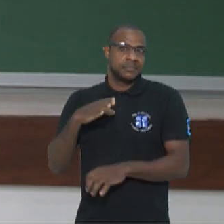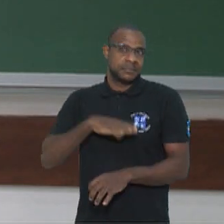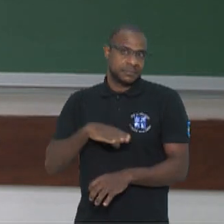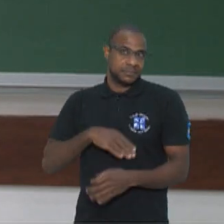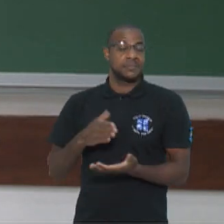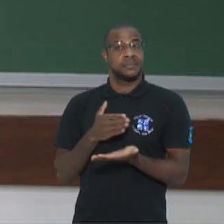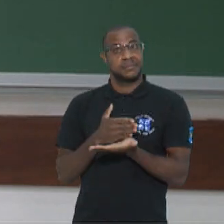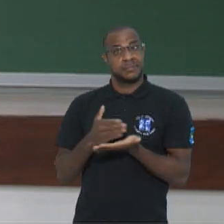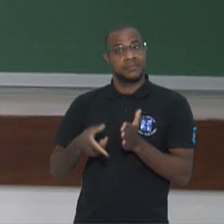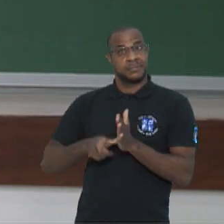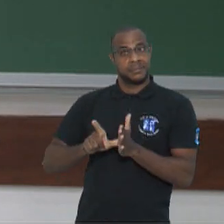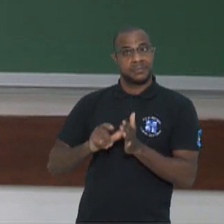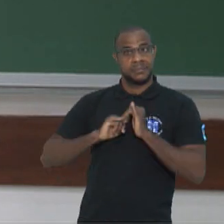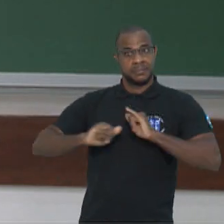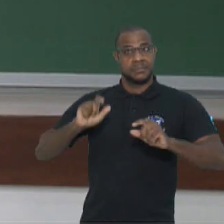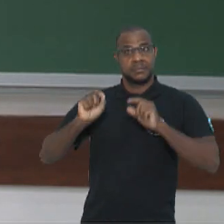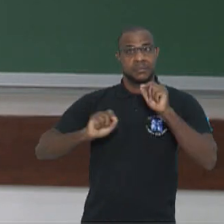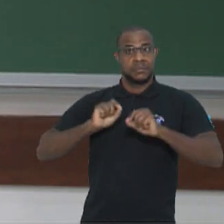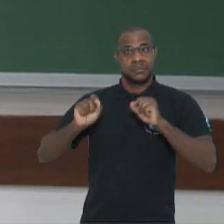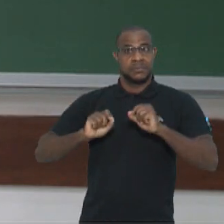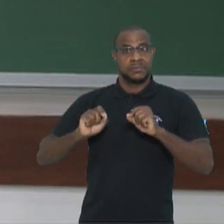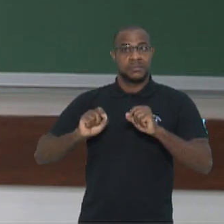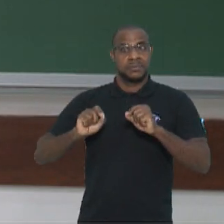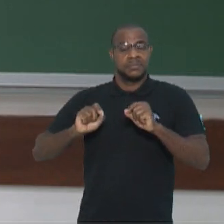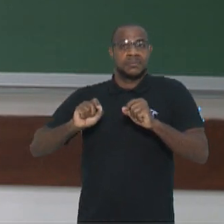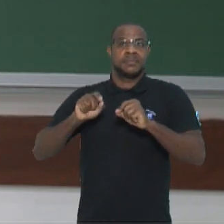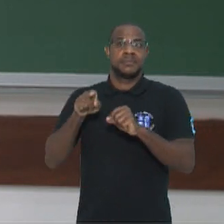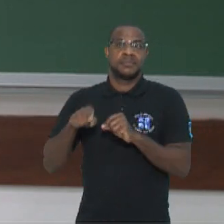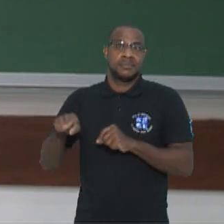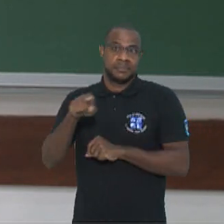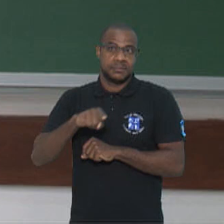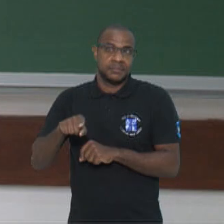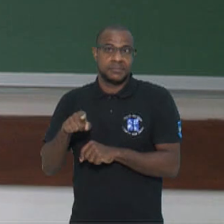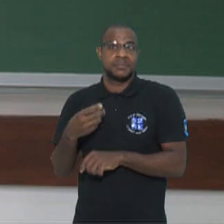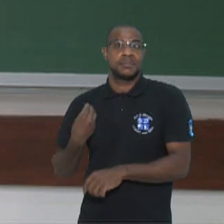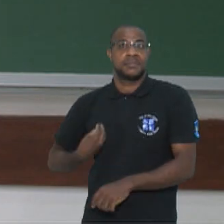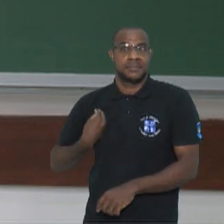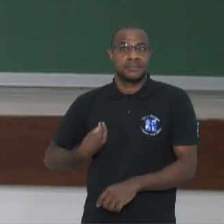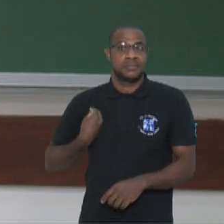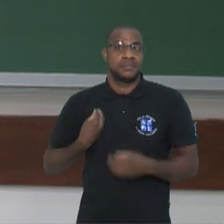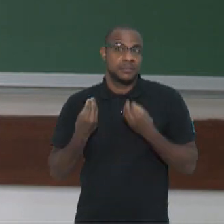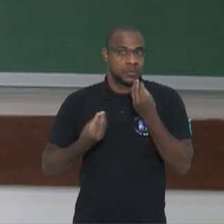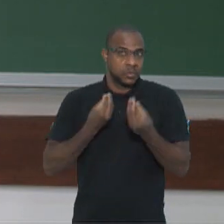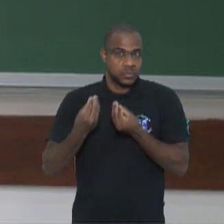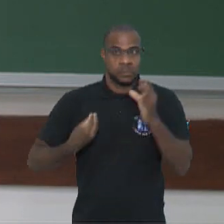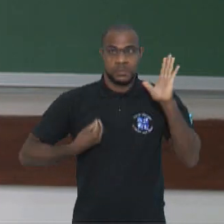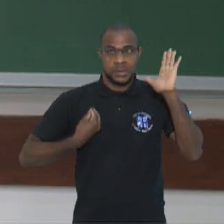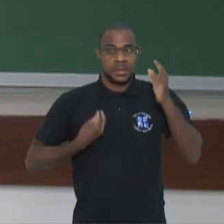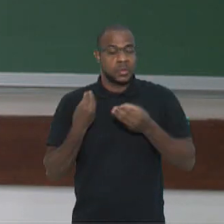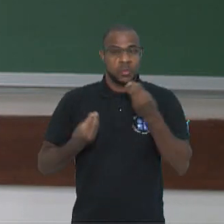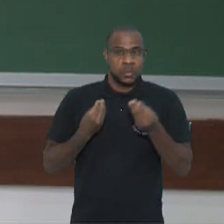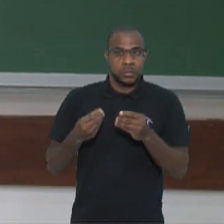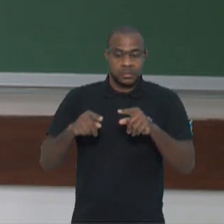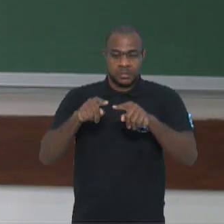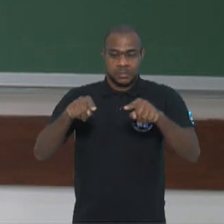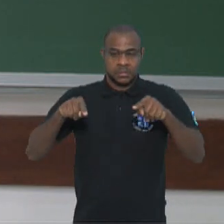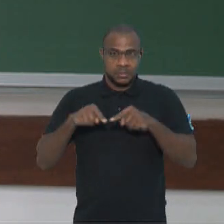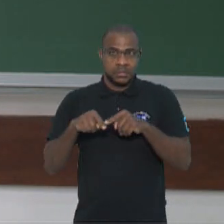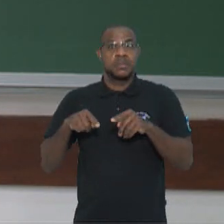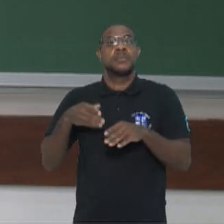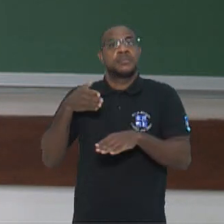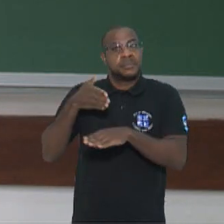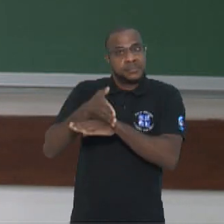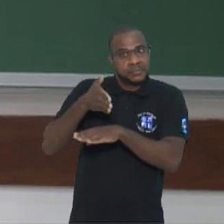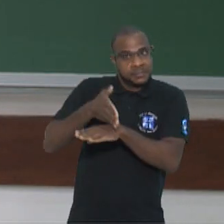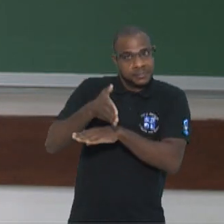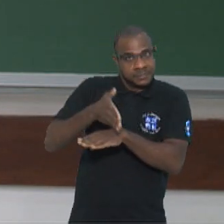iniciar, relembrá-los de que para vocês terem a presença confirmada no Classroom, basta que vocês